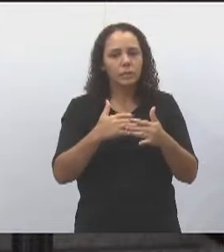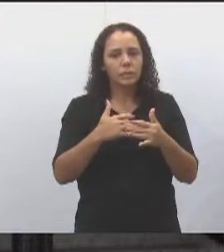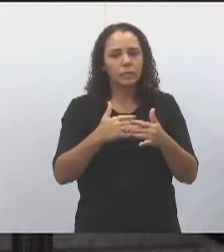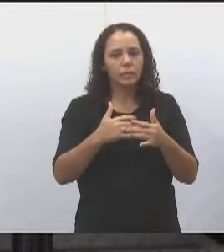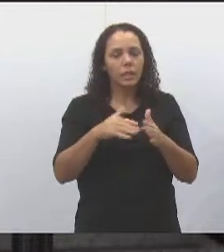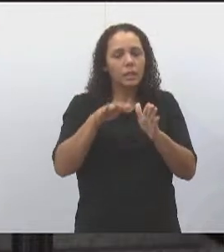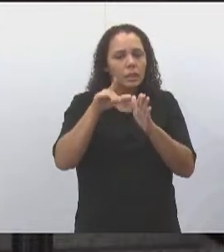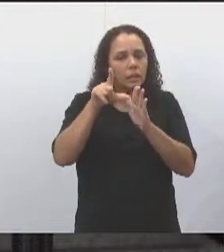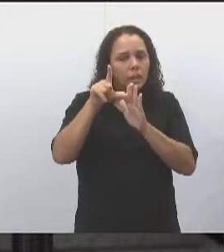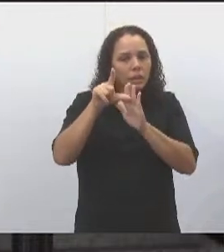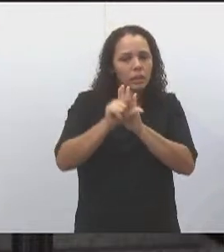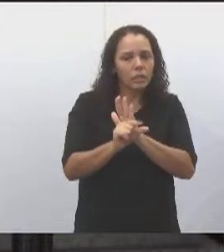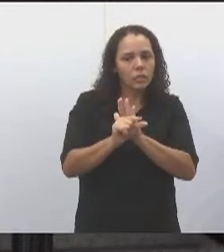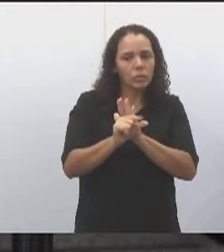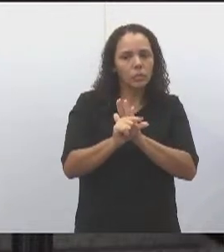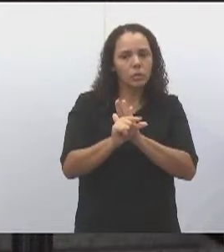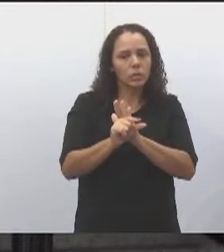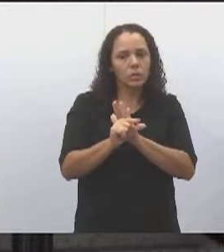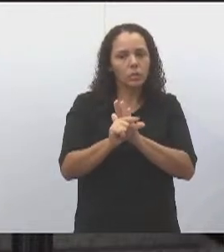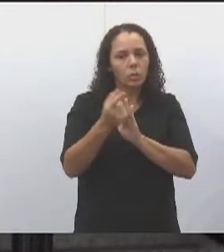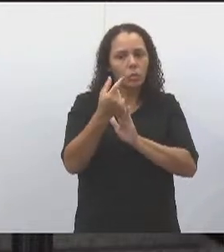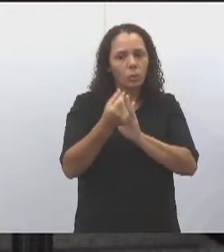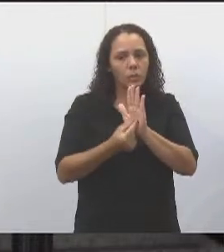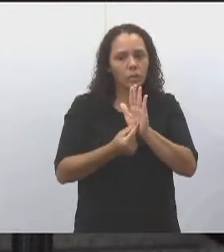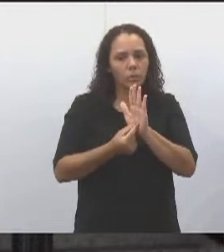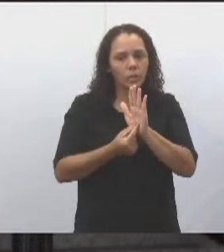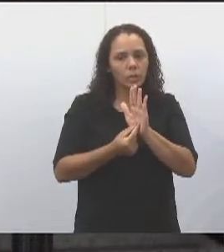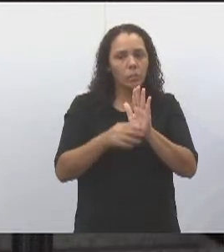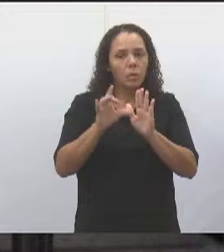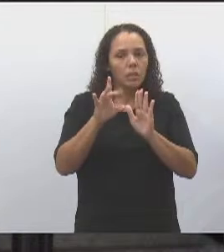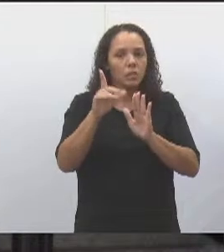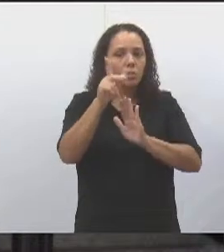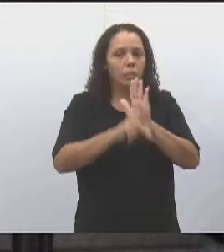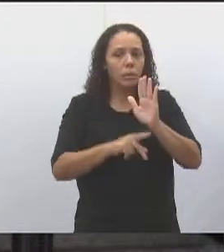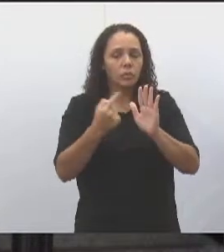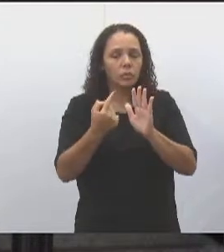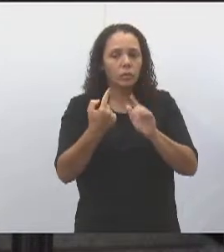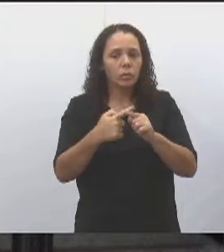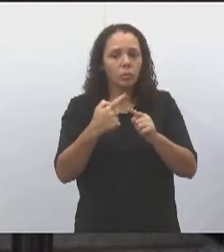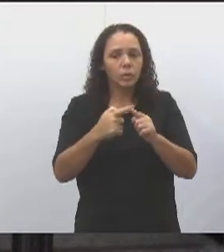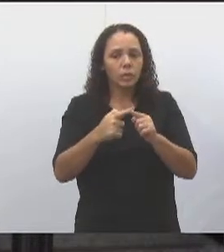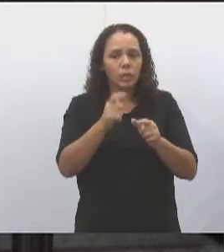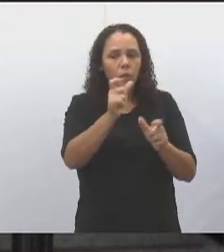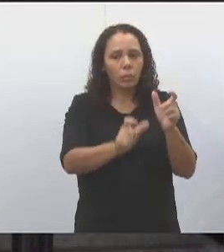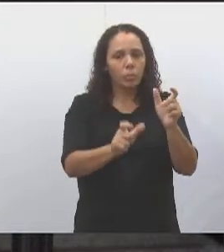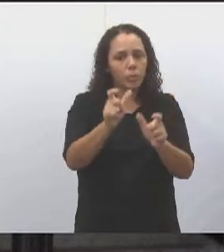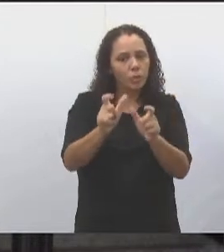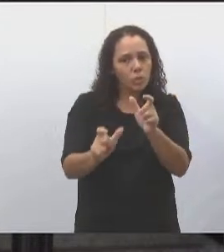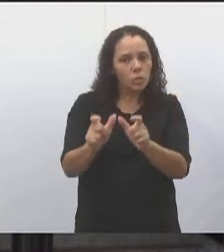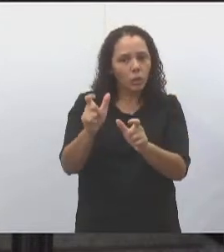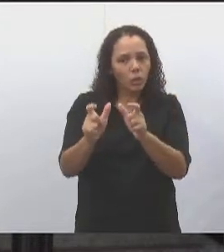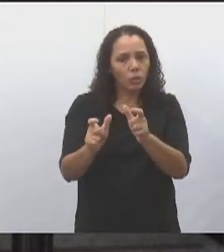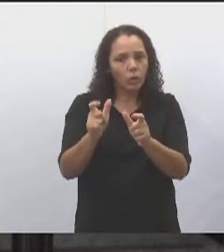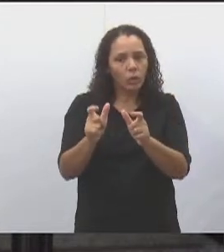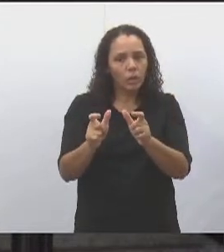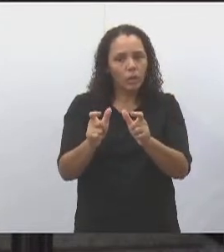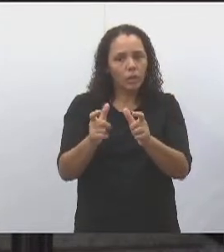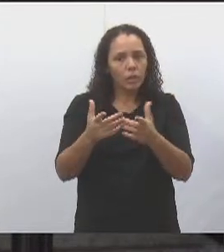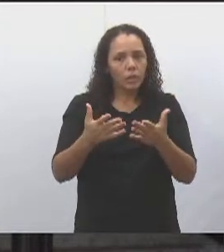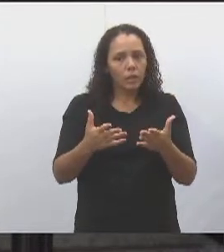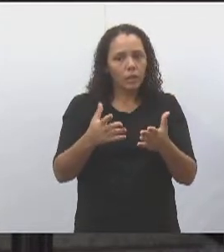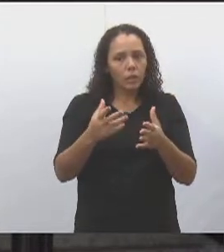estar diminuindo o número de orçamento, isso é só para projeto, porque o pessoal, o orçamento para pessoas, né, enfim, para